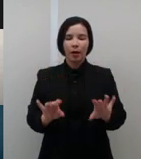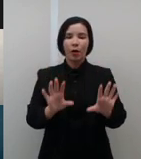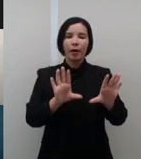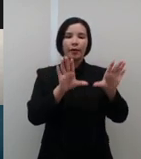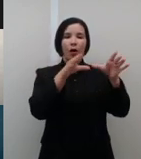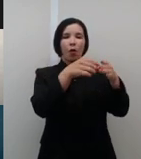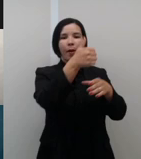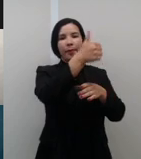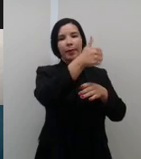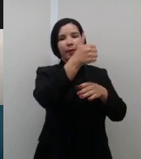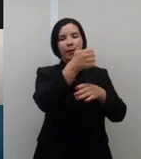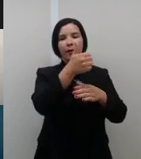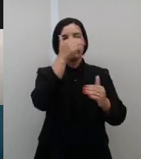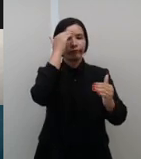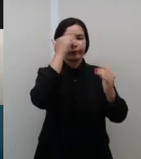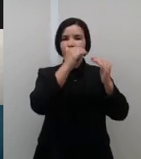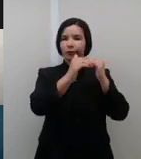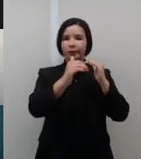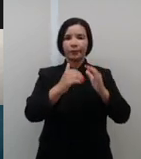primeira turma, é isso?